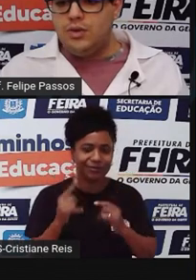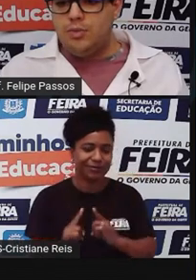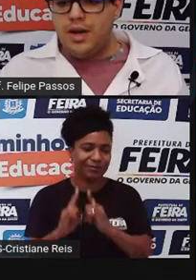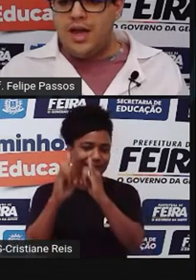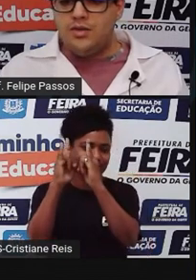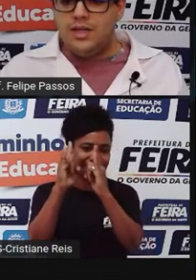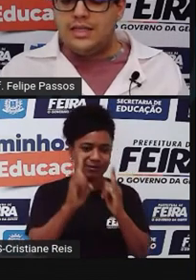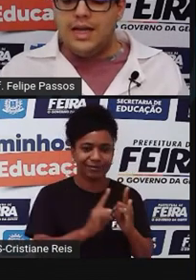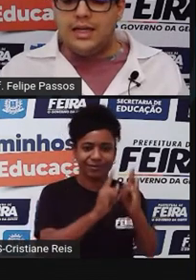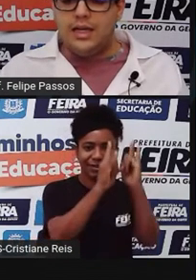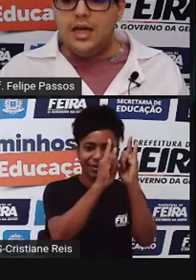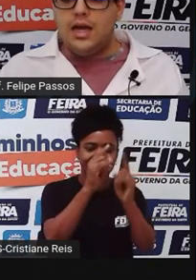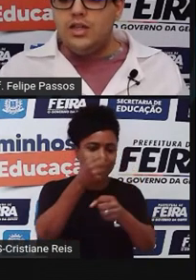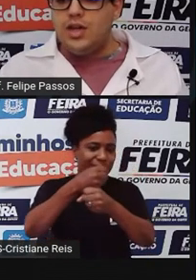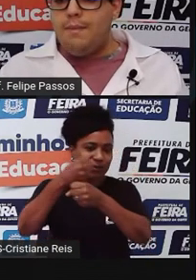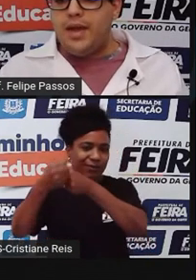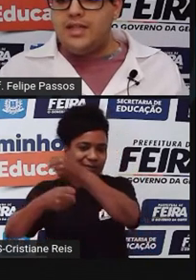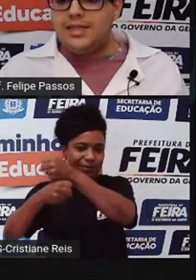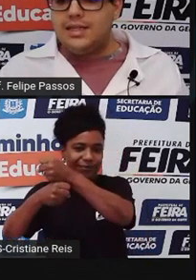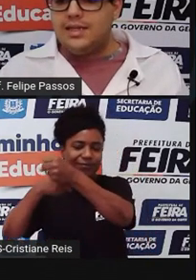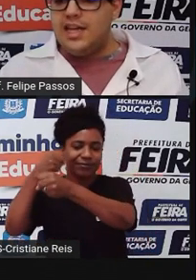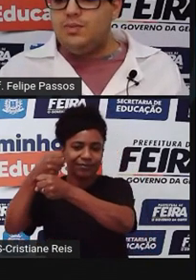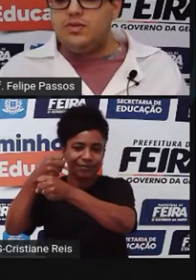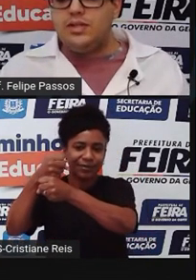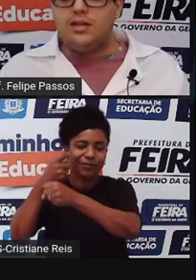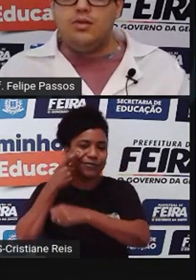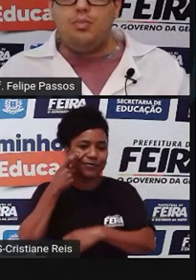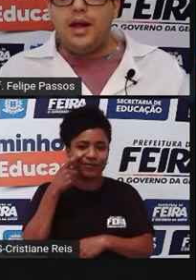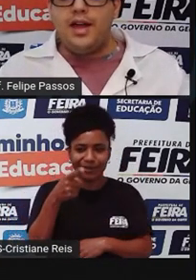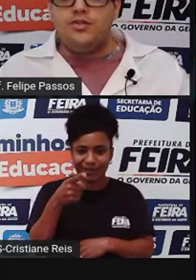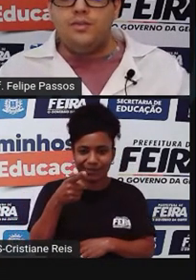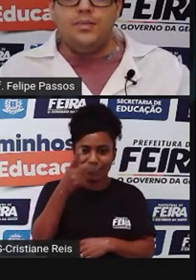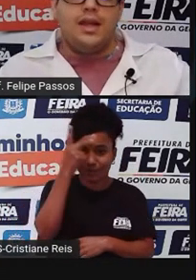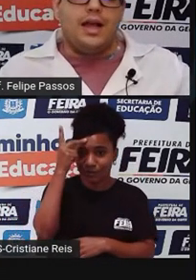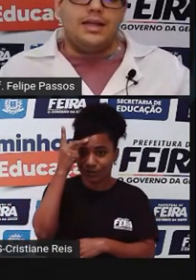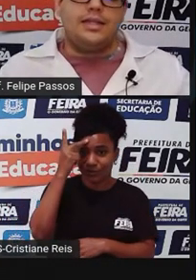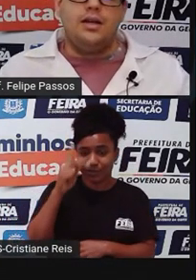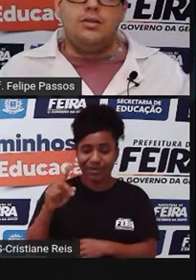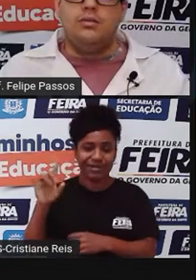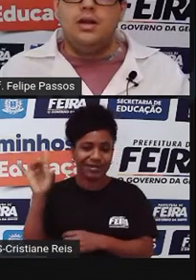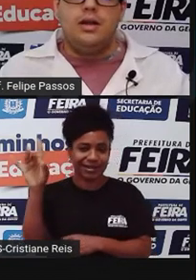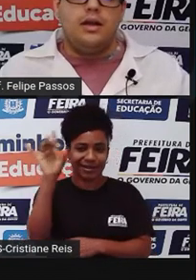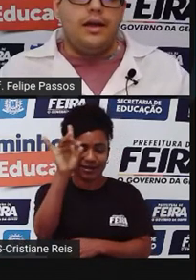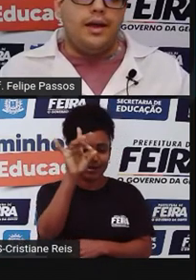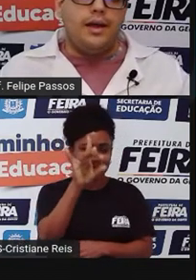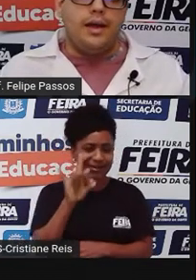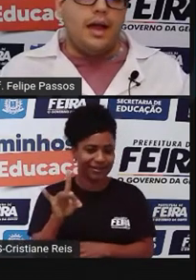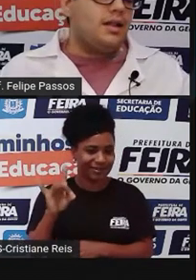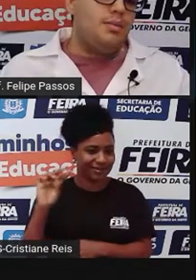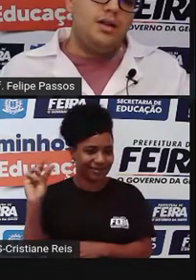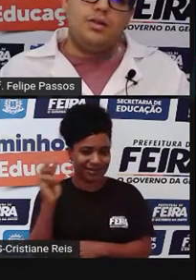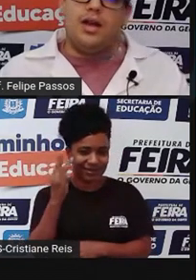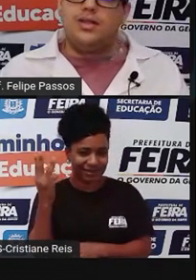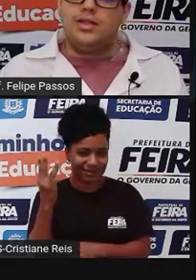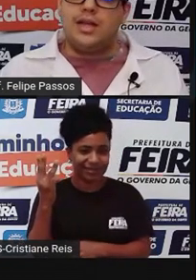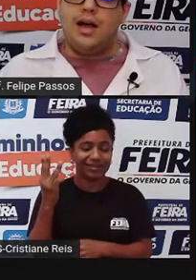prédio nesse outro prédio nesse daqui de repente essas três pessoas que estão no prédio elas estão reclamando na rede